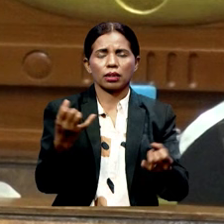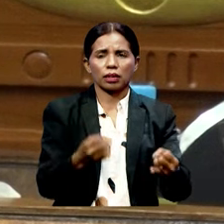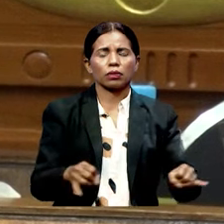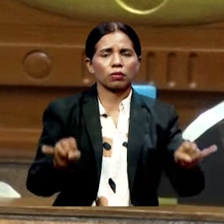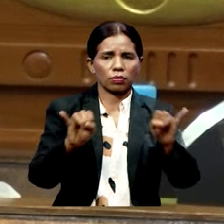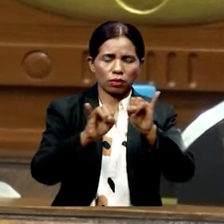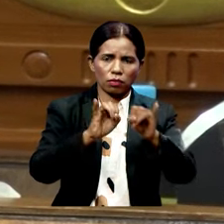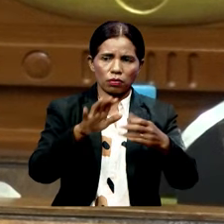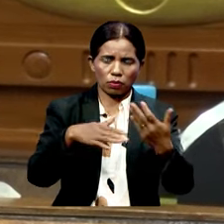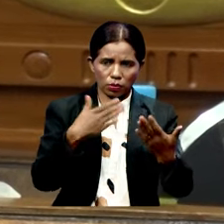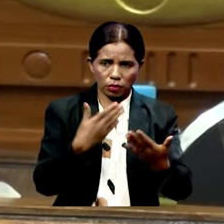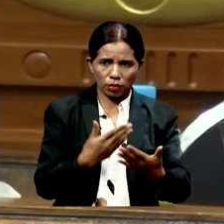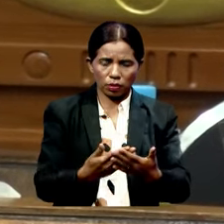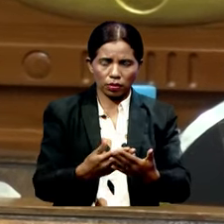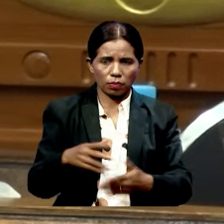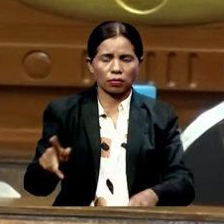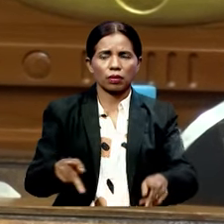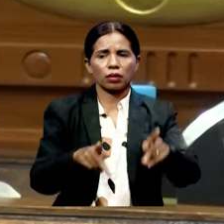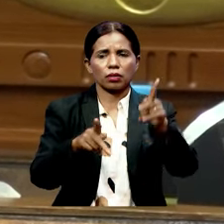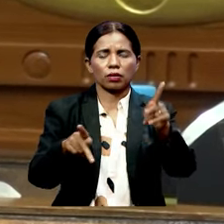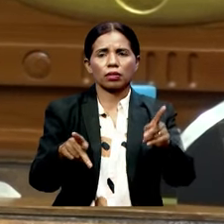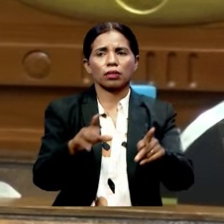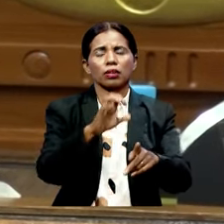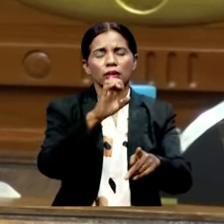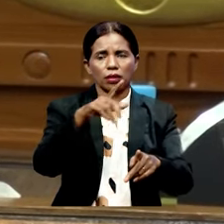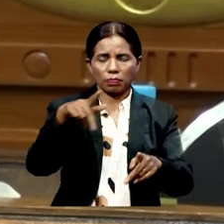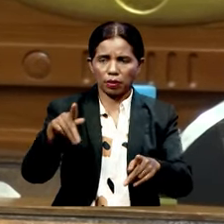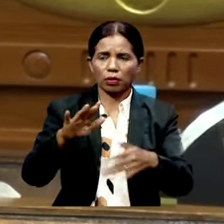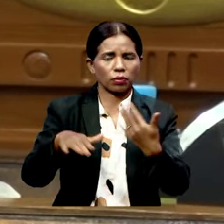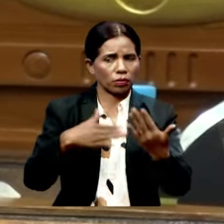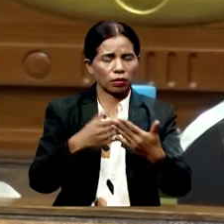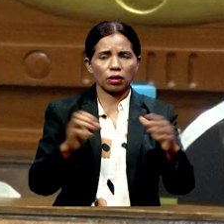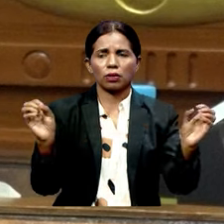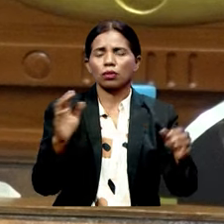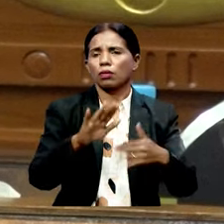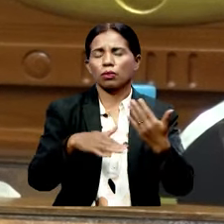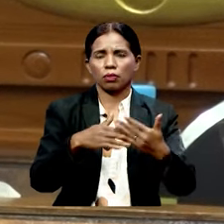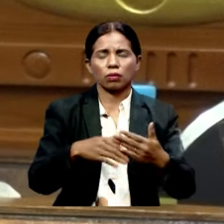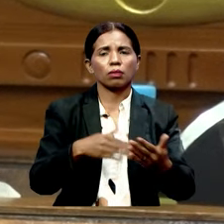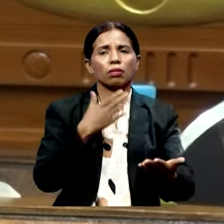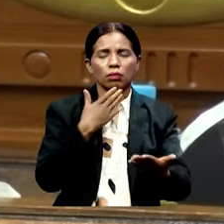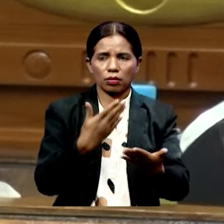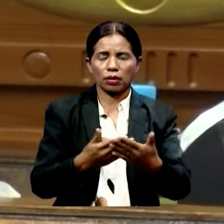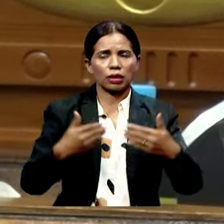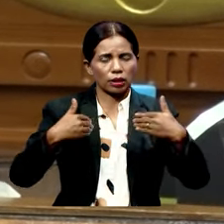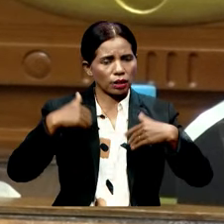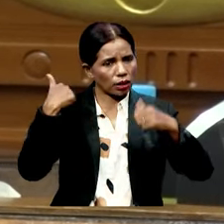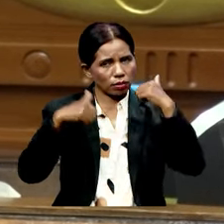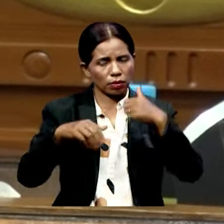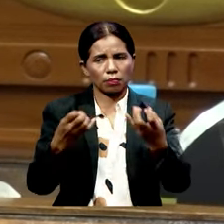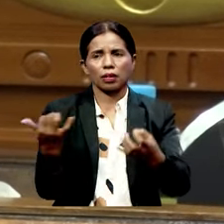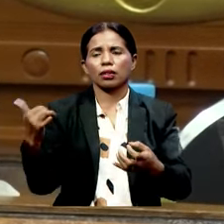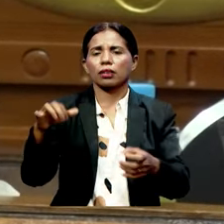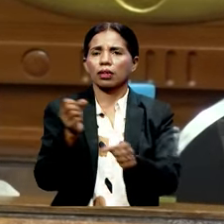instituição, público ou empresas públicas será né loso todo lá o dia. E a atividade logo que irá